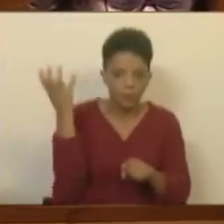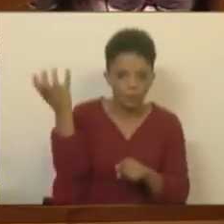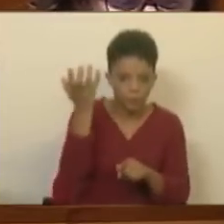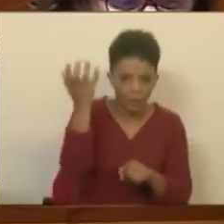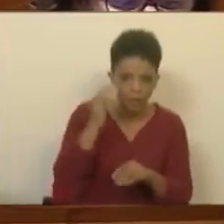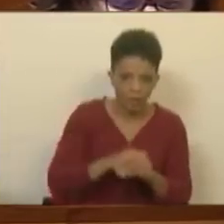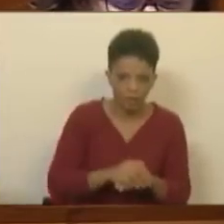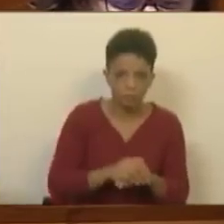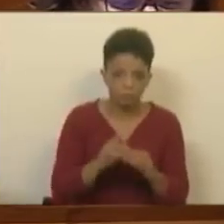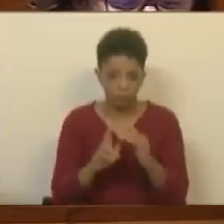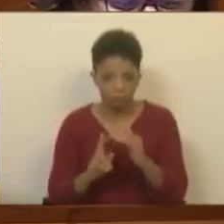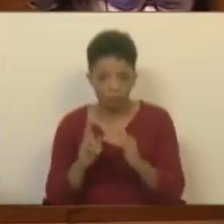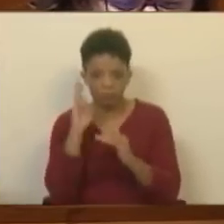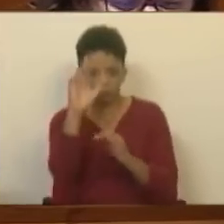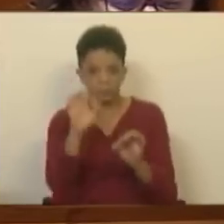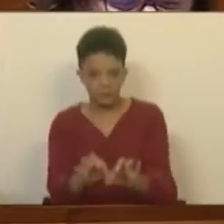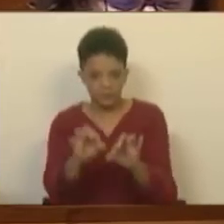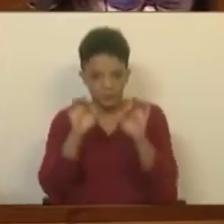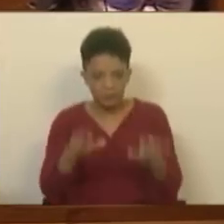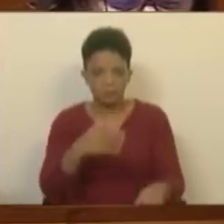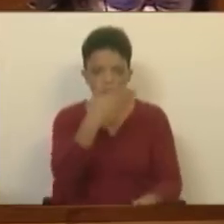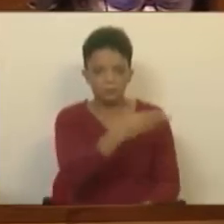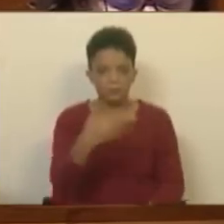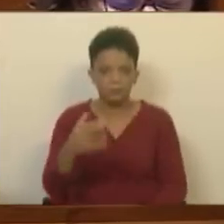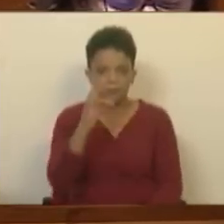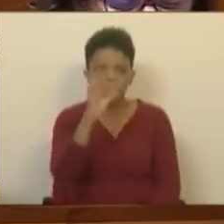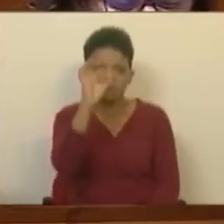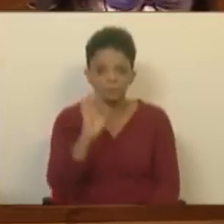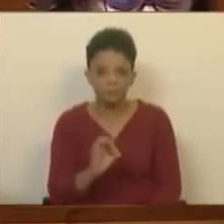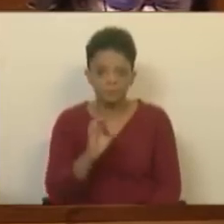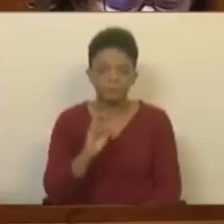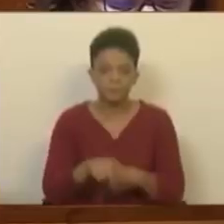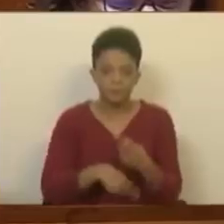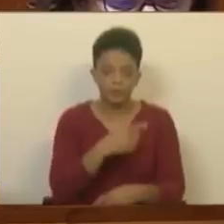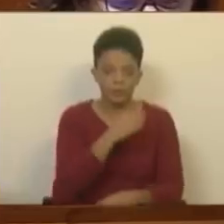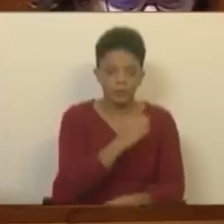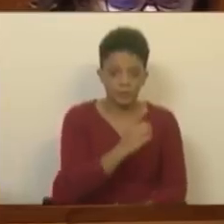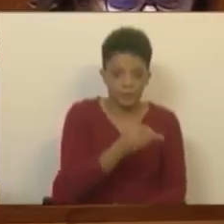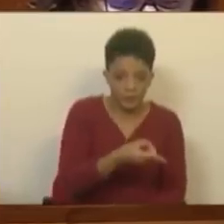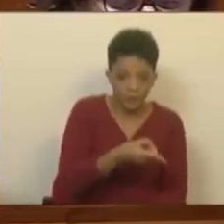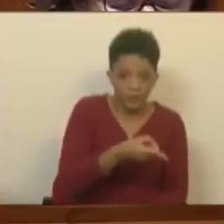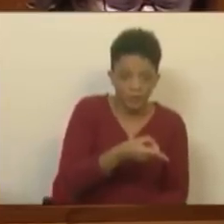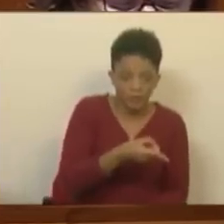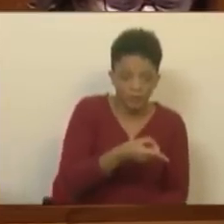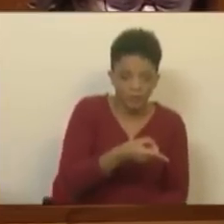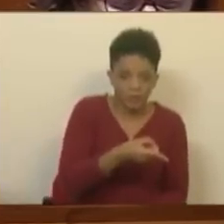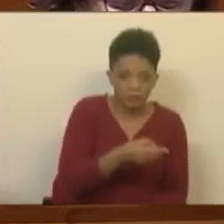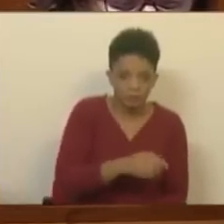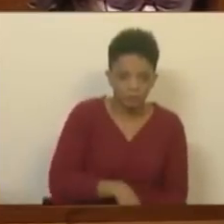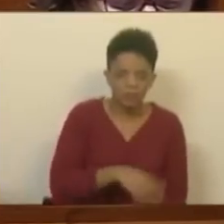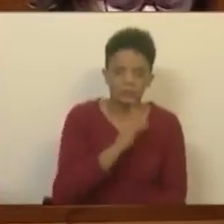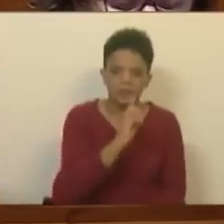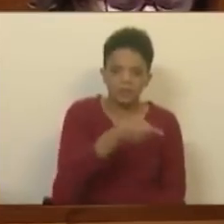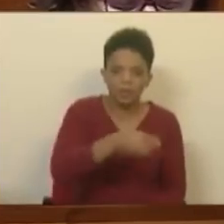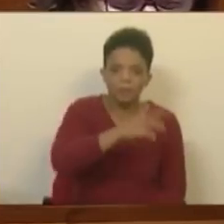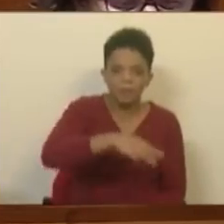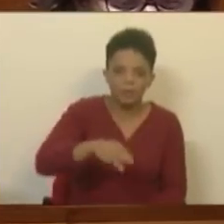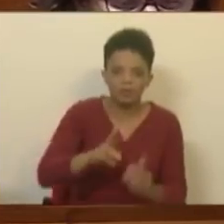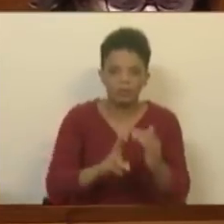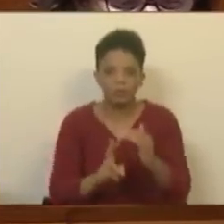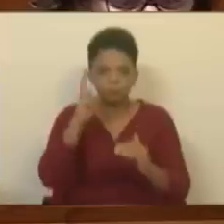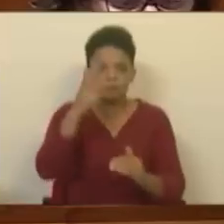fazer um aumento desta rotação incêndica 14%. e passamos de 69 milhões para 148 milhões